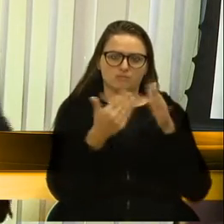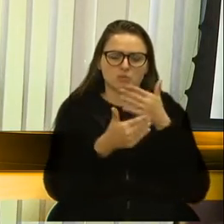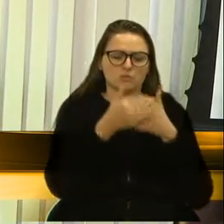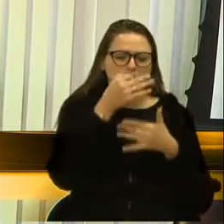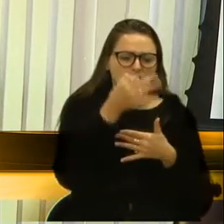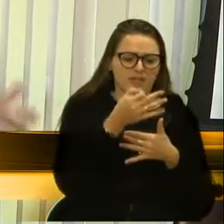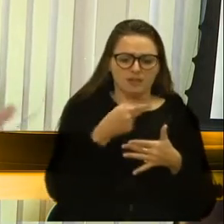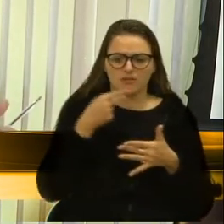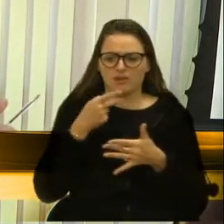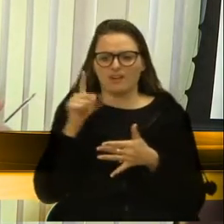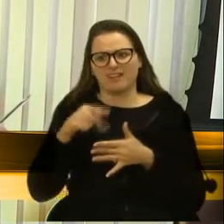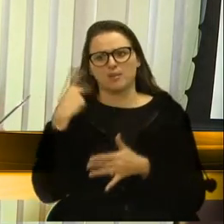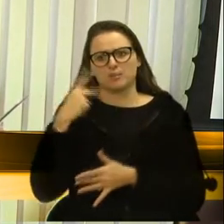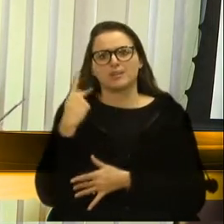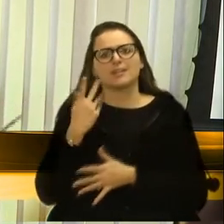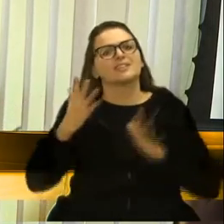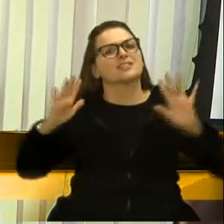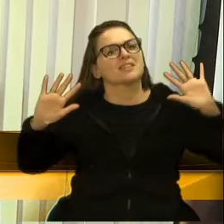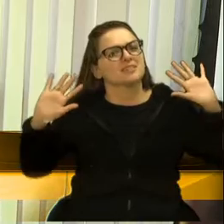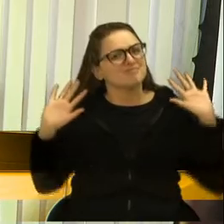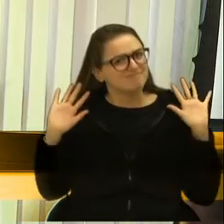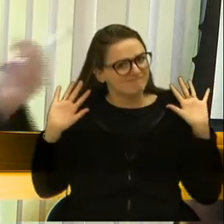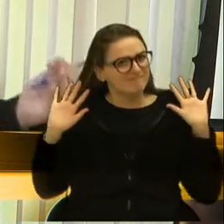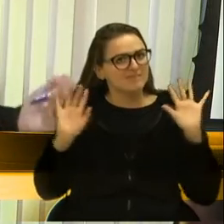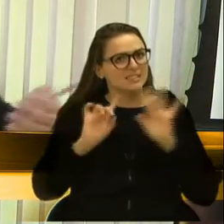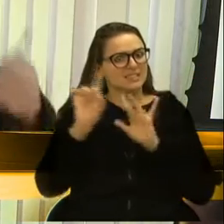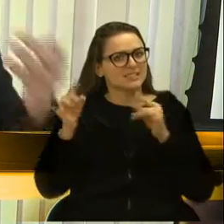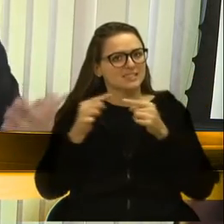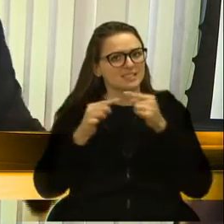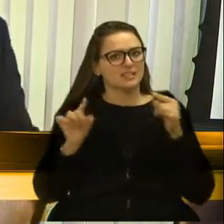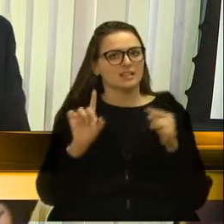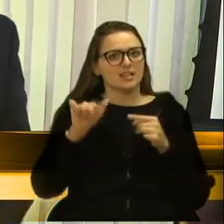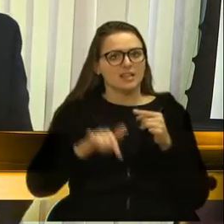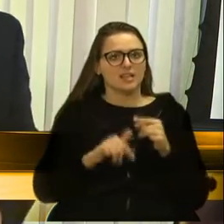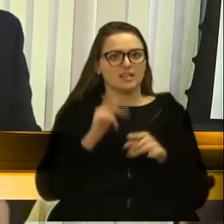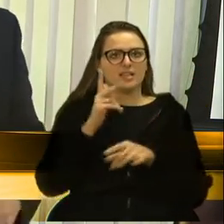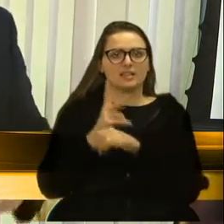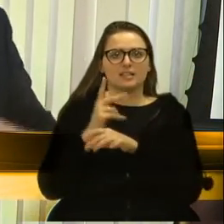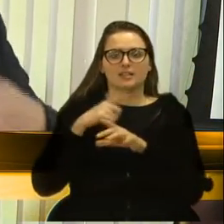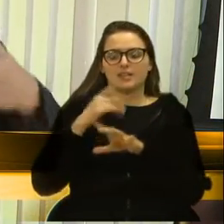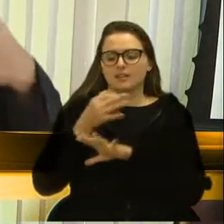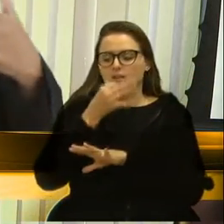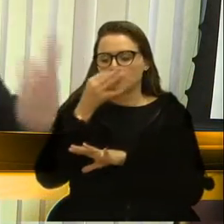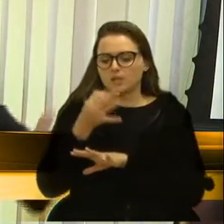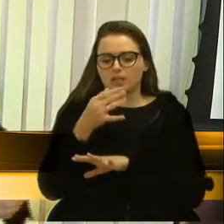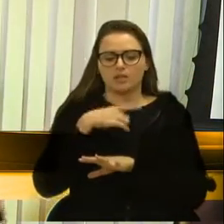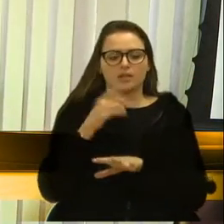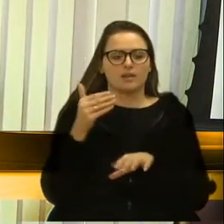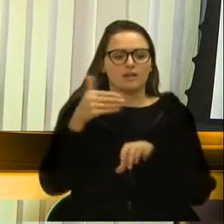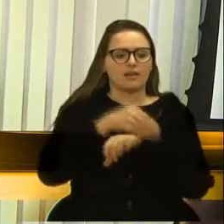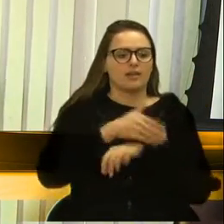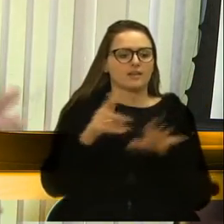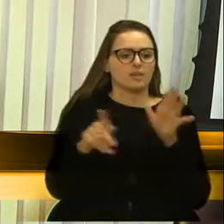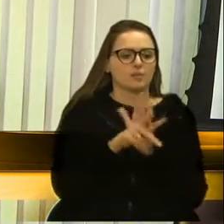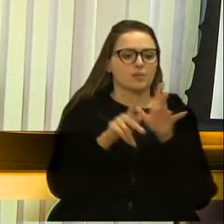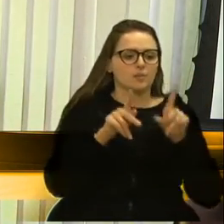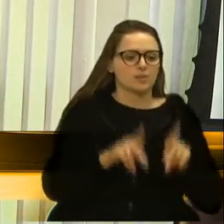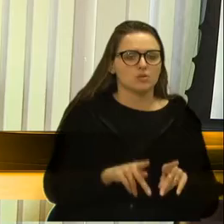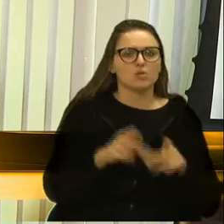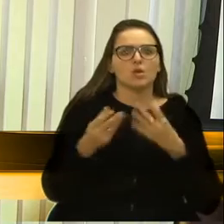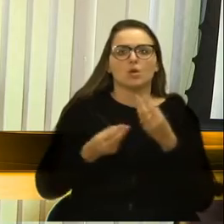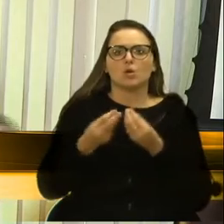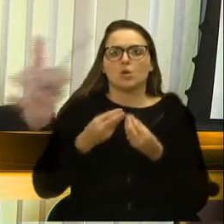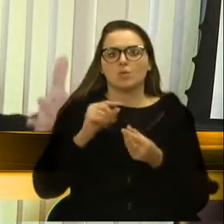que a gente fizer, vai ser politicagem. Então, mérito de quem grava, de quem tem opinião, de quem acessa o seu público, da maneira com que